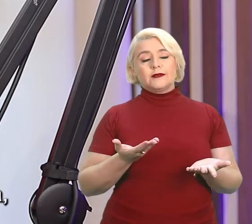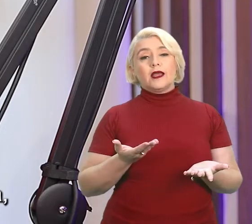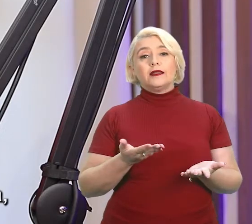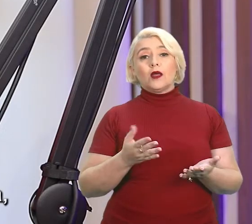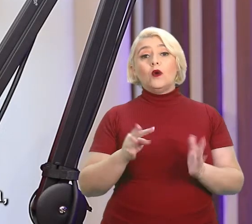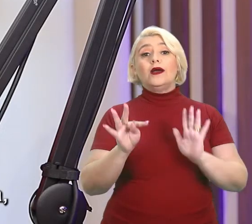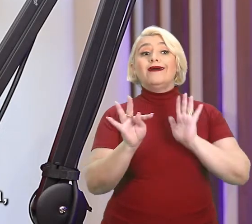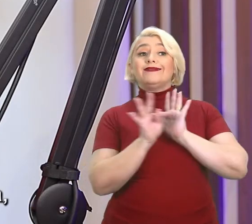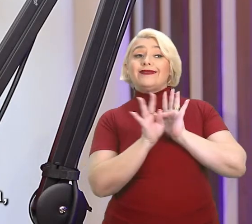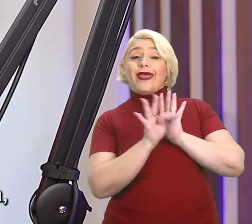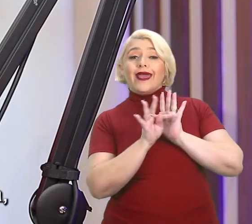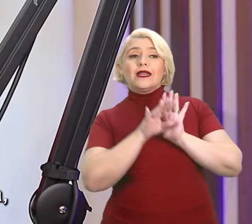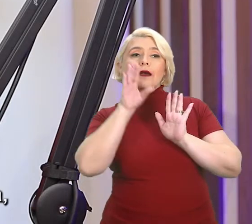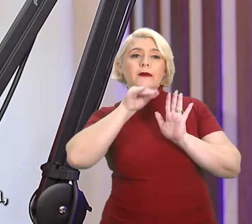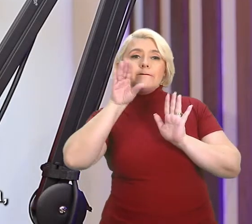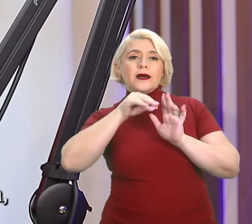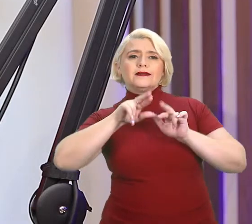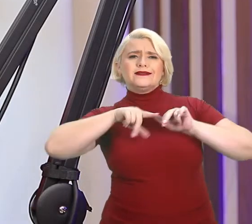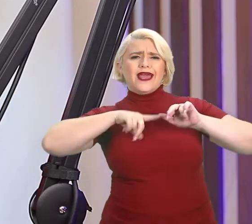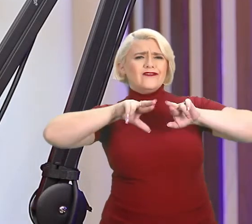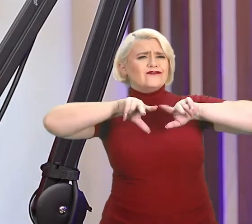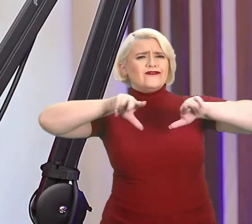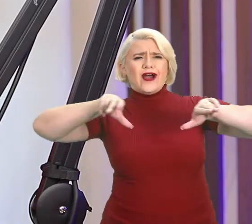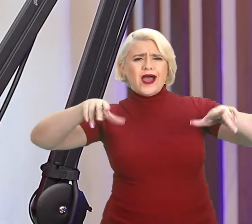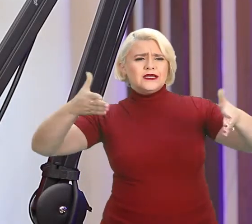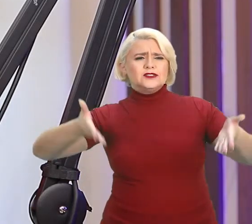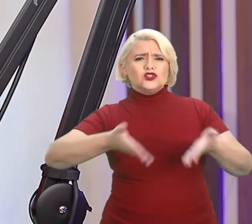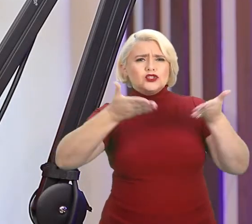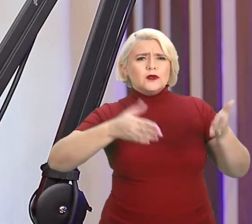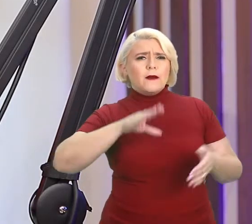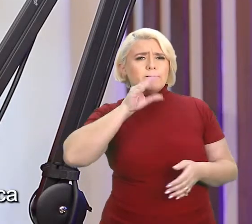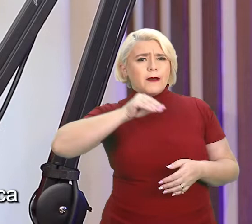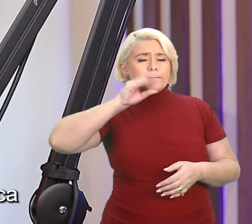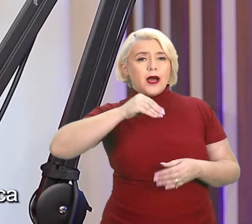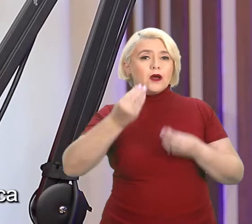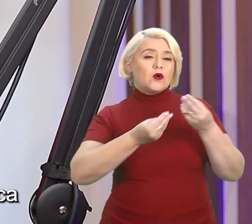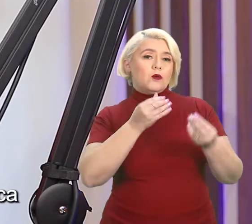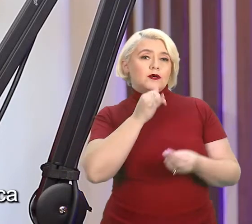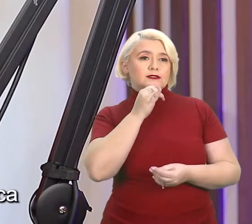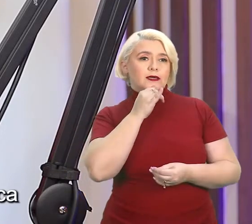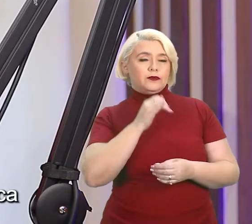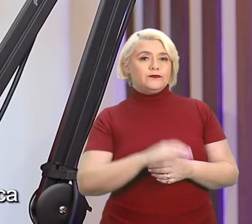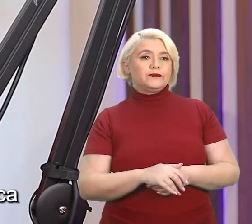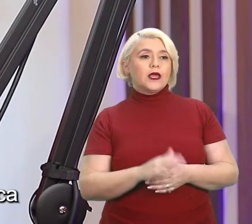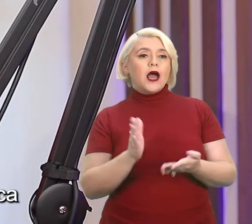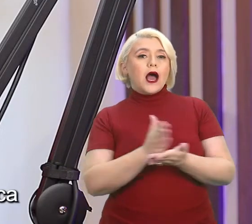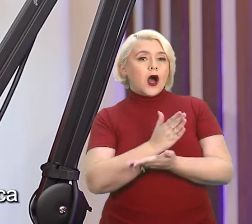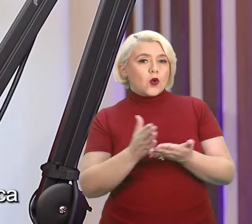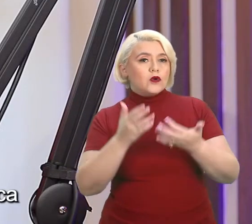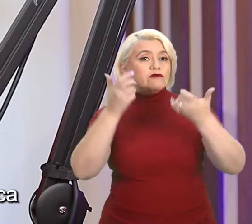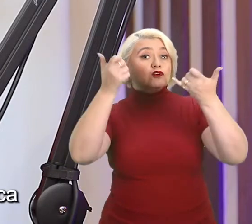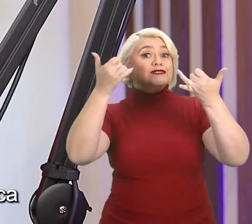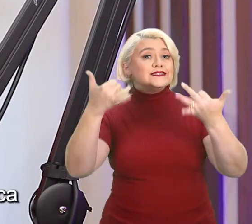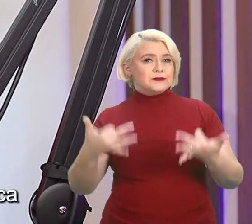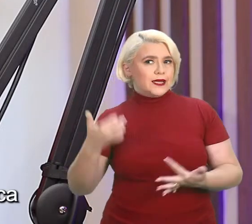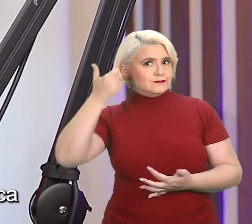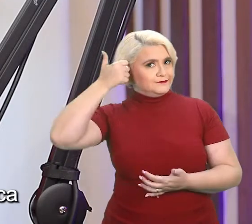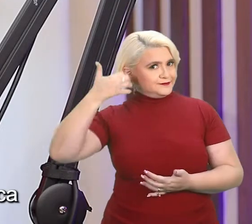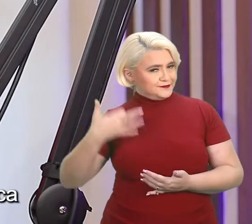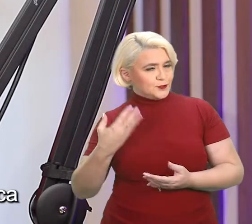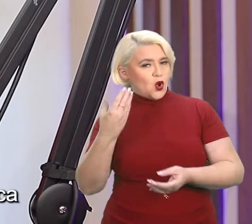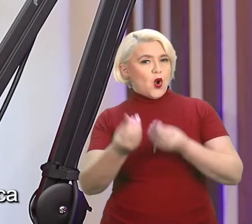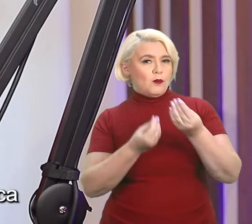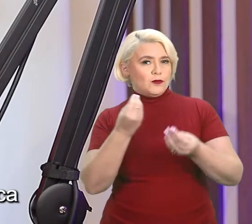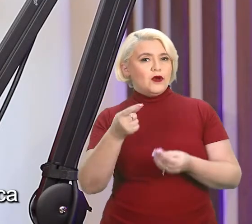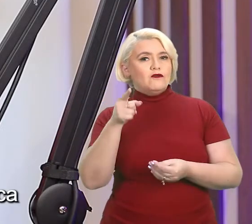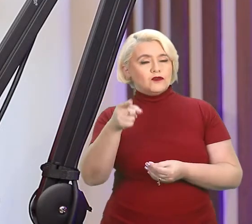são várias técnicas de estímulo de fala. Algumas eu vou te descrever. Você pega a